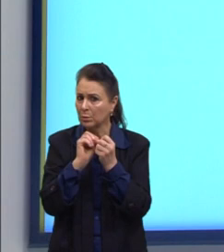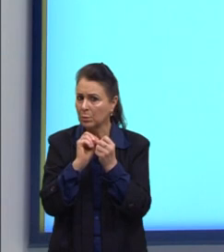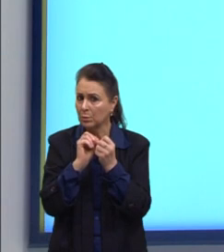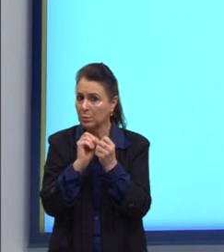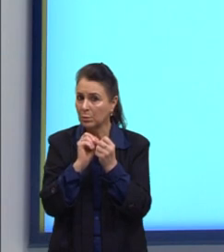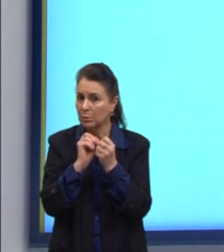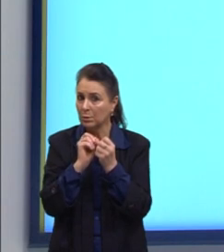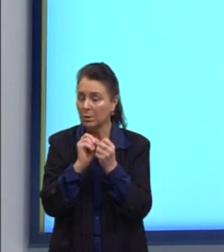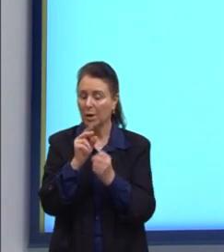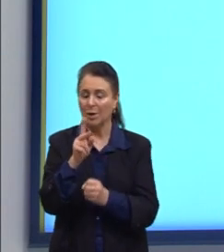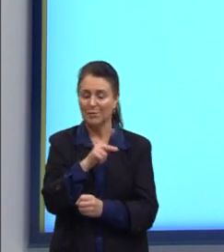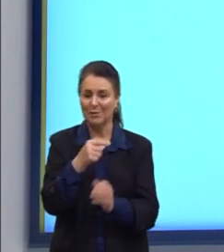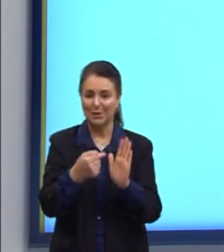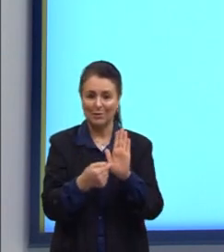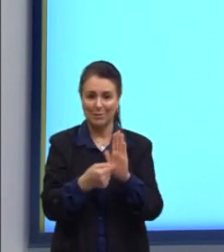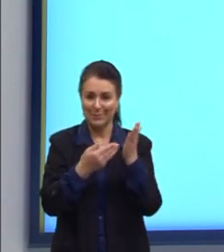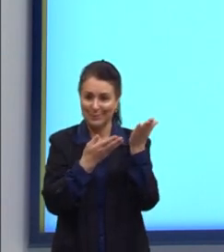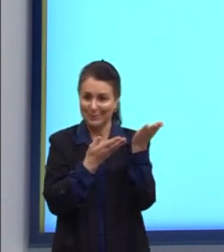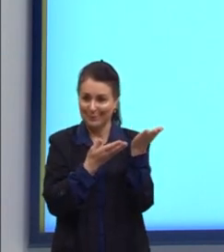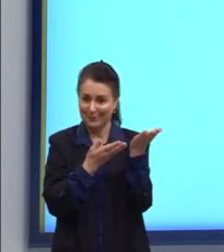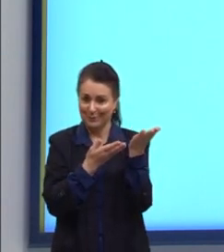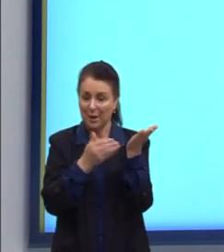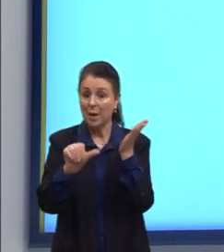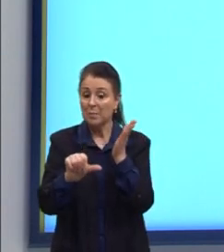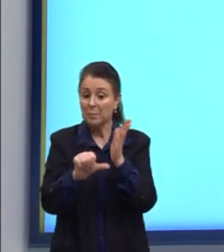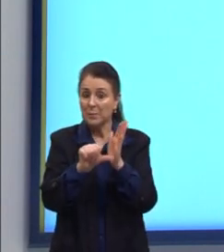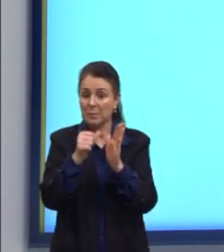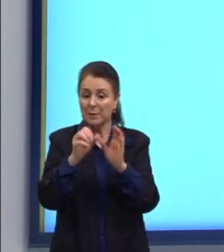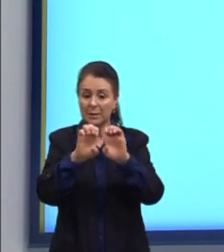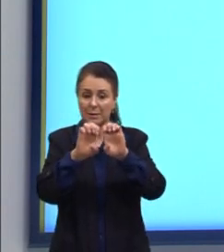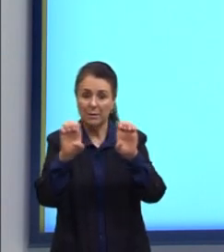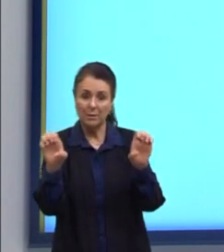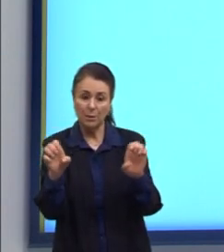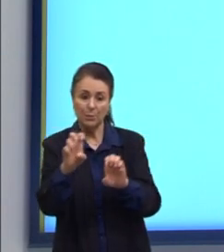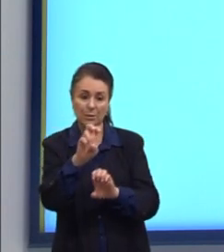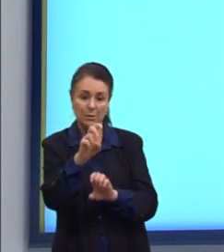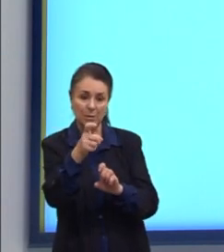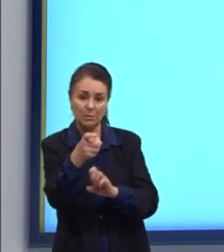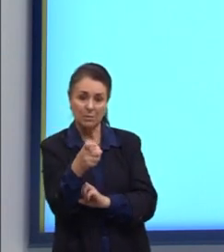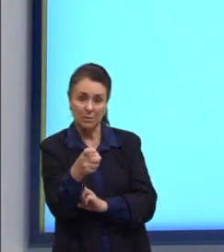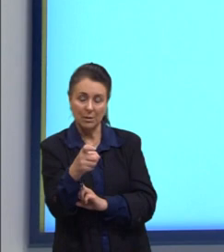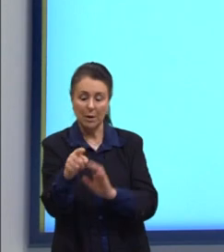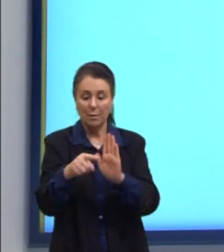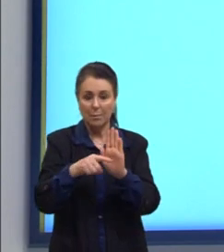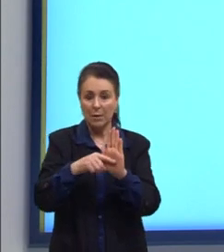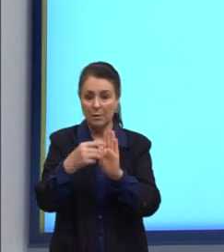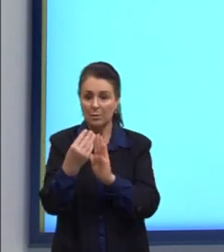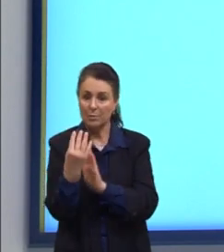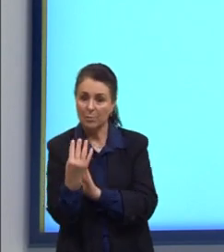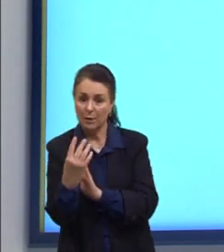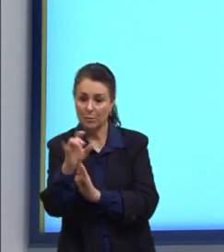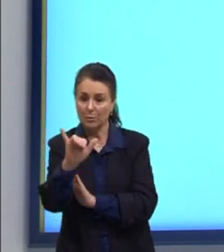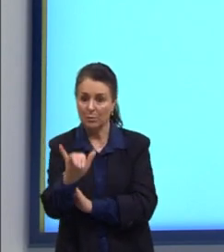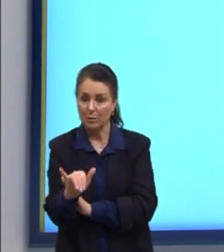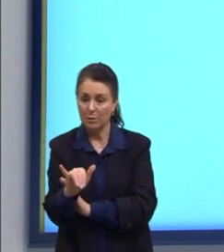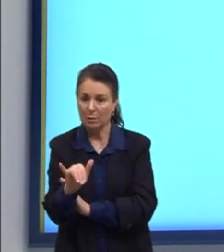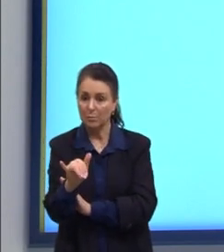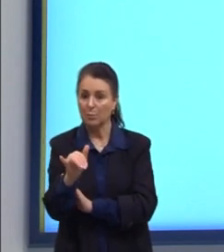aqui eu trouxe o exemplo a primeira equação que é 5x - 4y